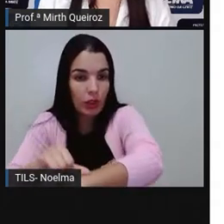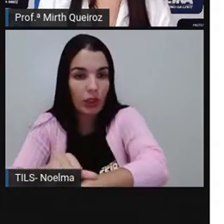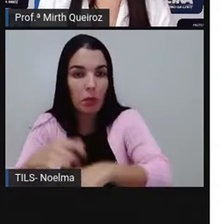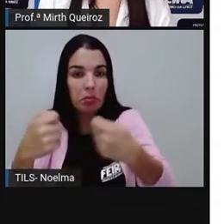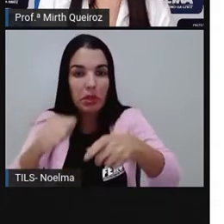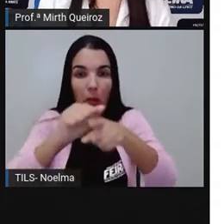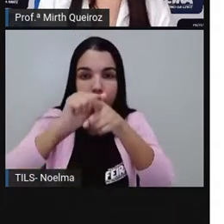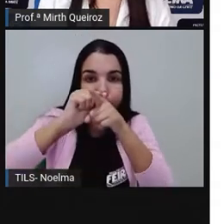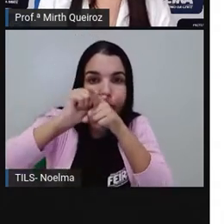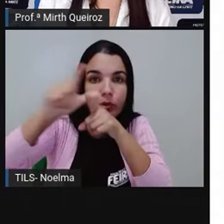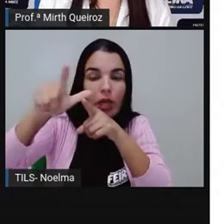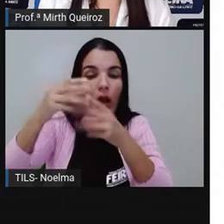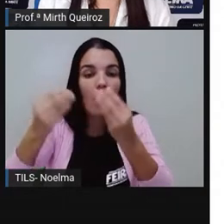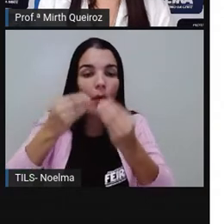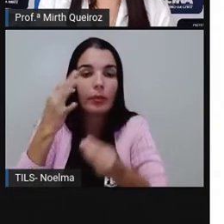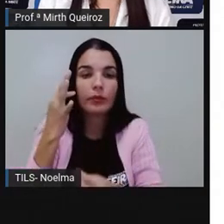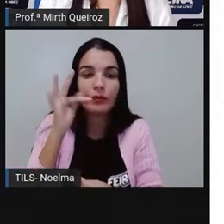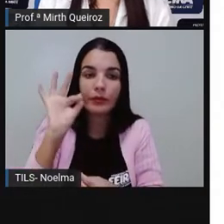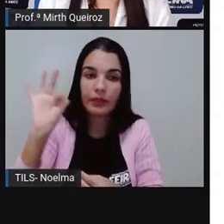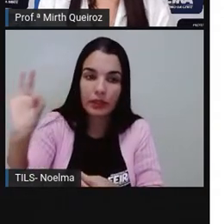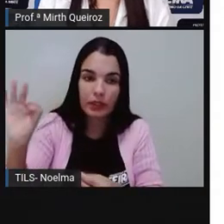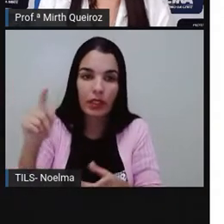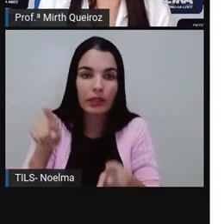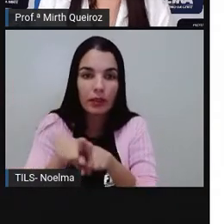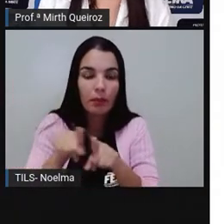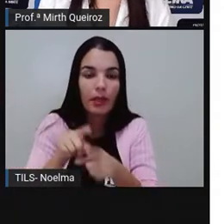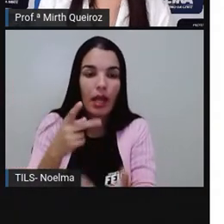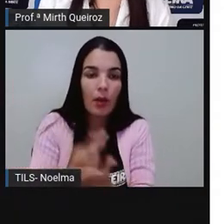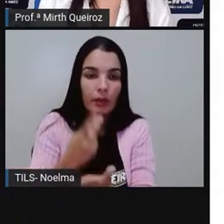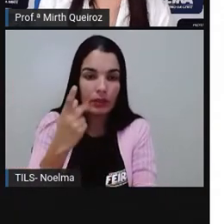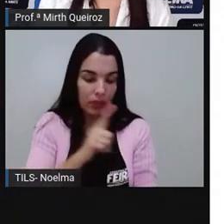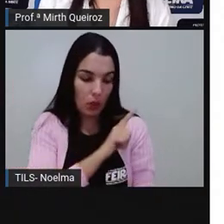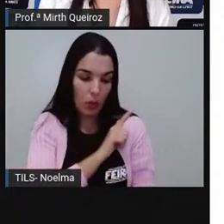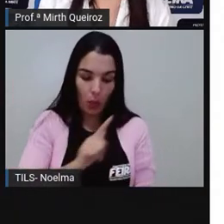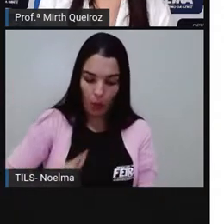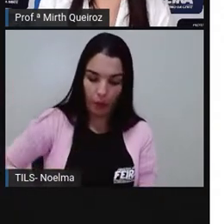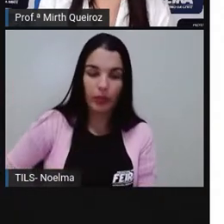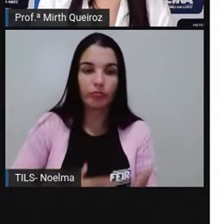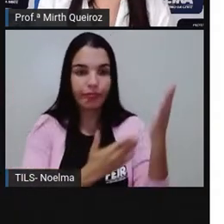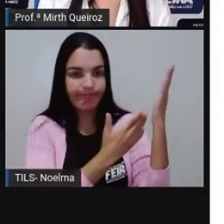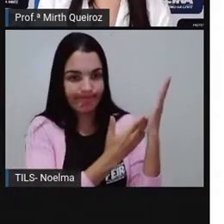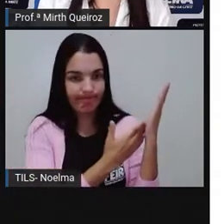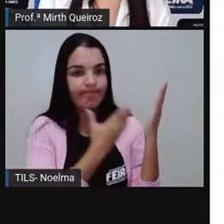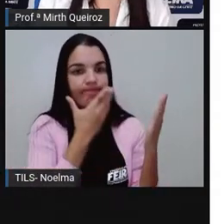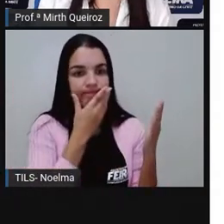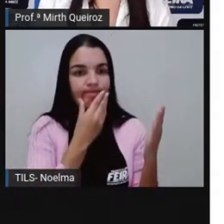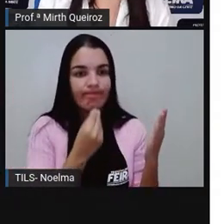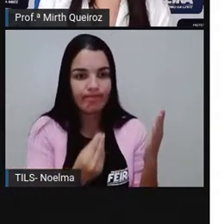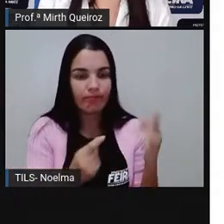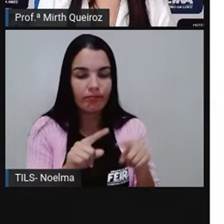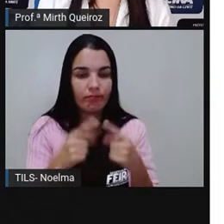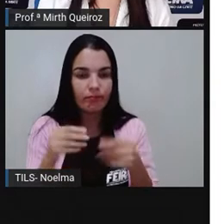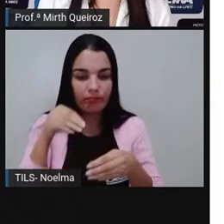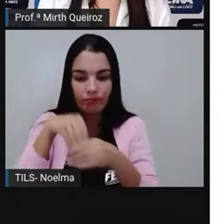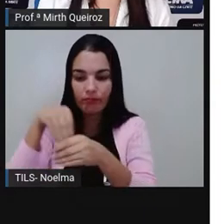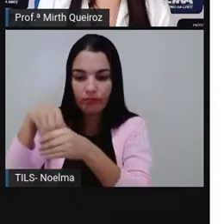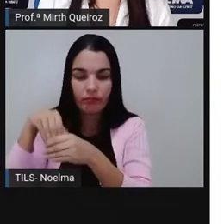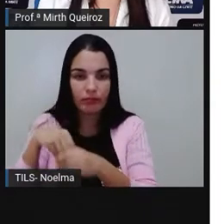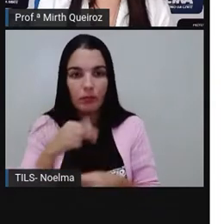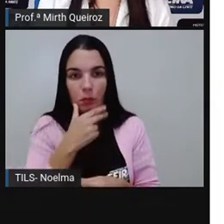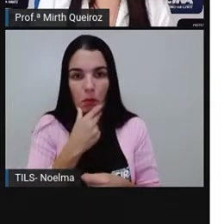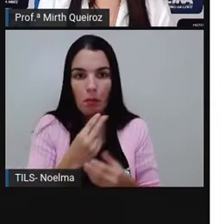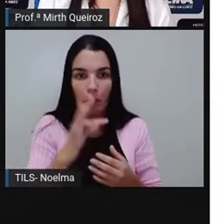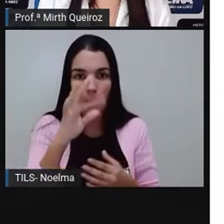Janeiro, também foi um feito, algo que aconteceu aí no período de Tomé de Souza. Então, dentro desse período de Tomé de